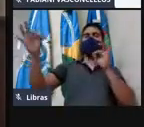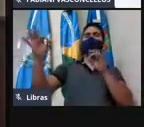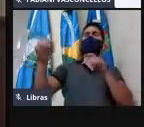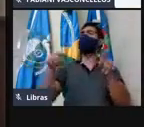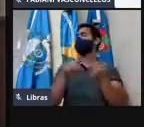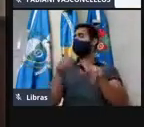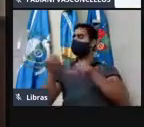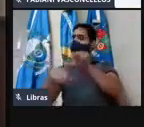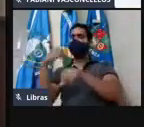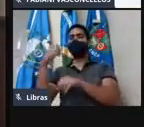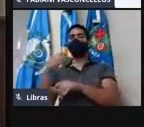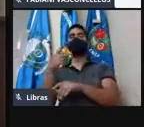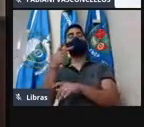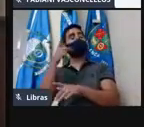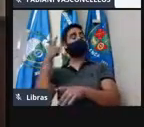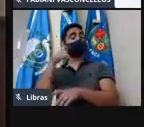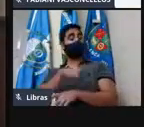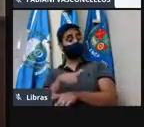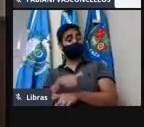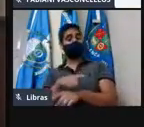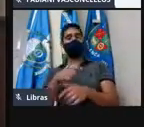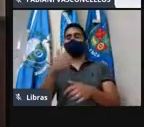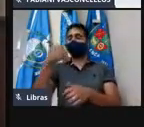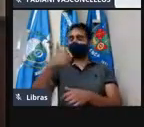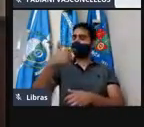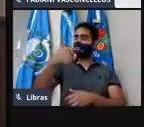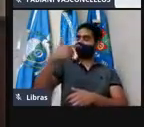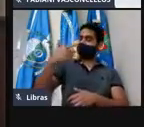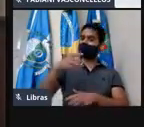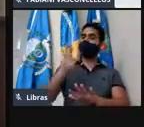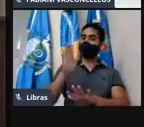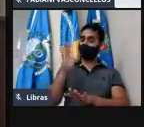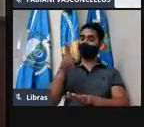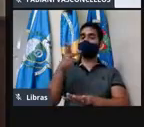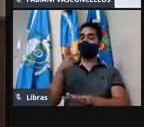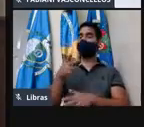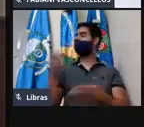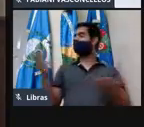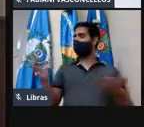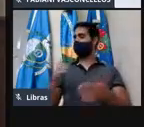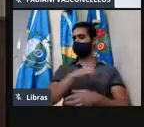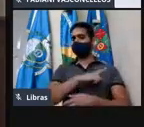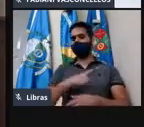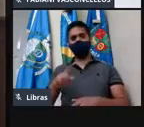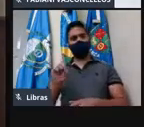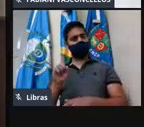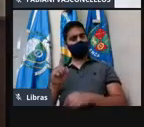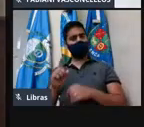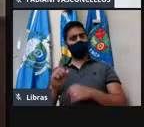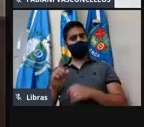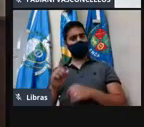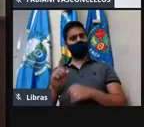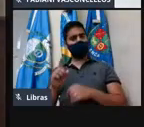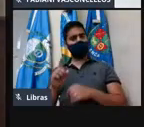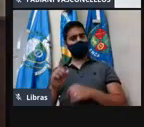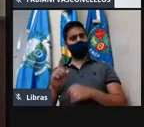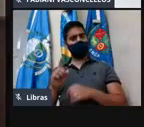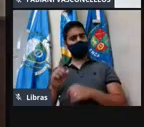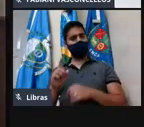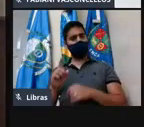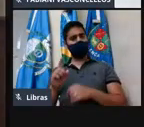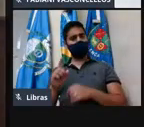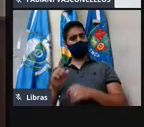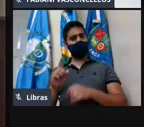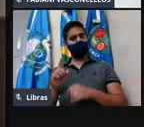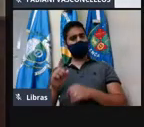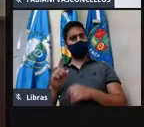acho, vou falar mais uma vez, não é a primeira vez, não é a segunda, não é só nesse governo passado eu também falei e vou falar de novo. Eu